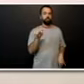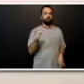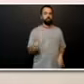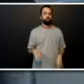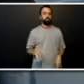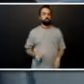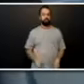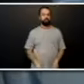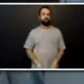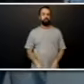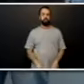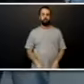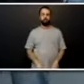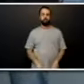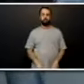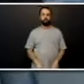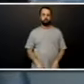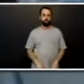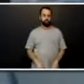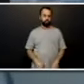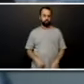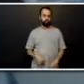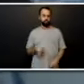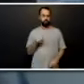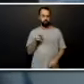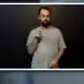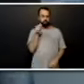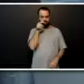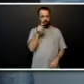Ah, vocês já devem ter visto